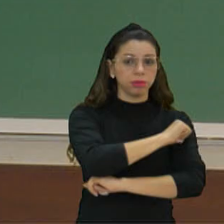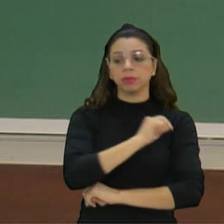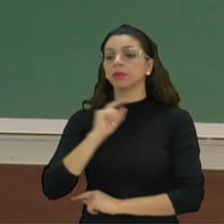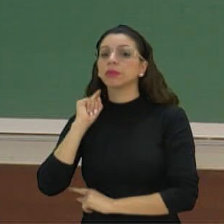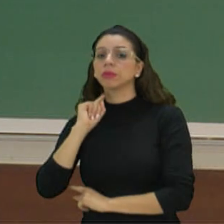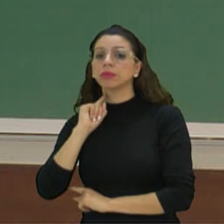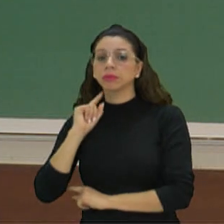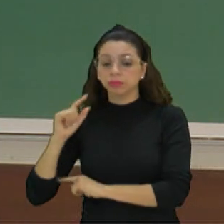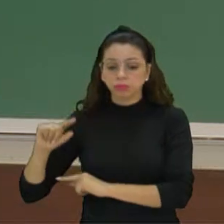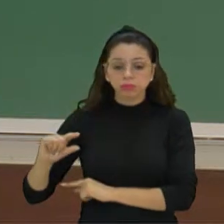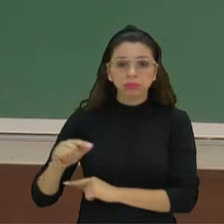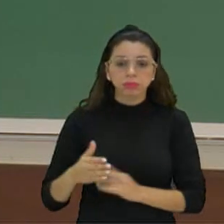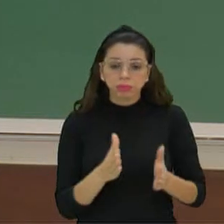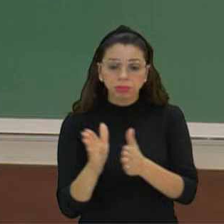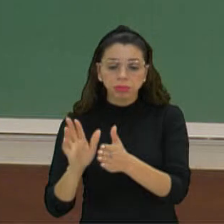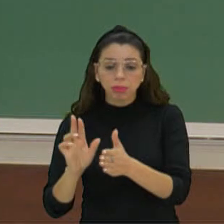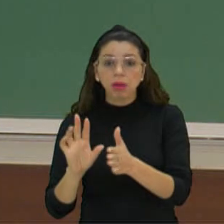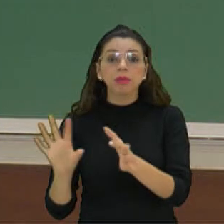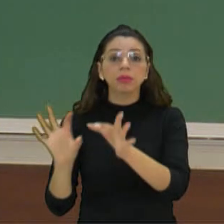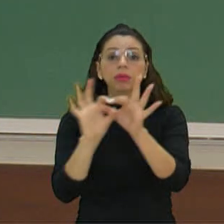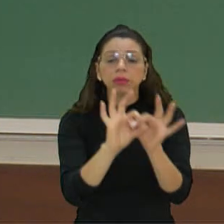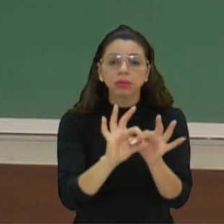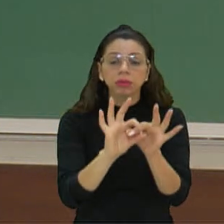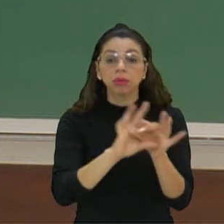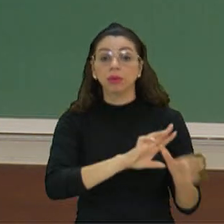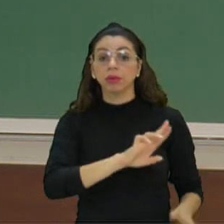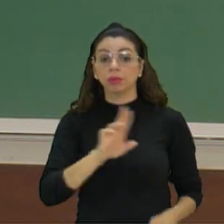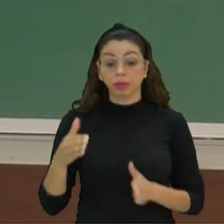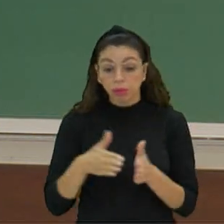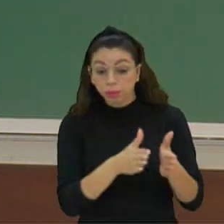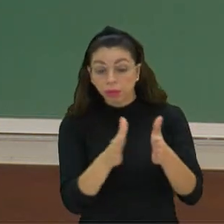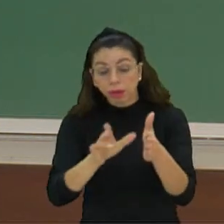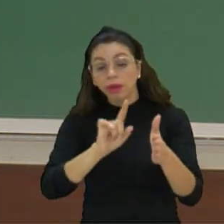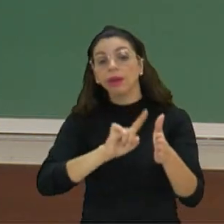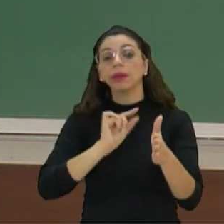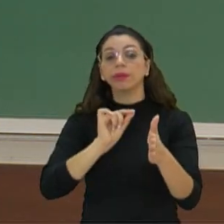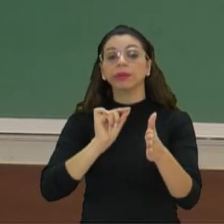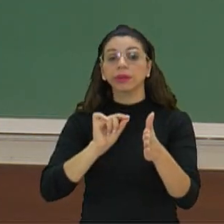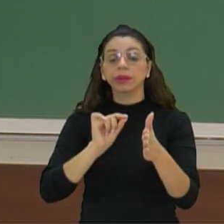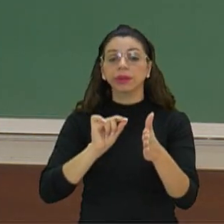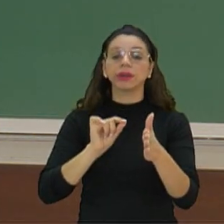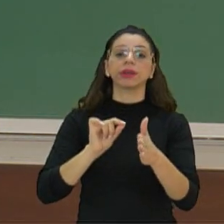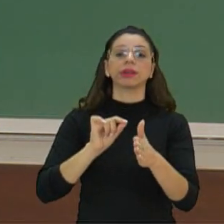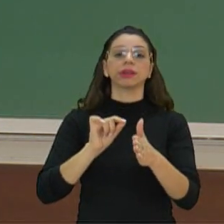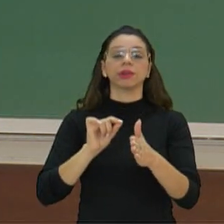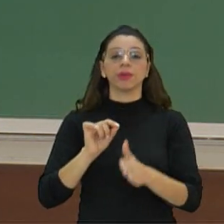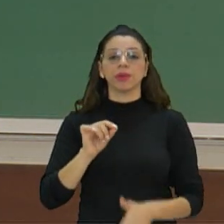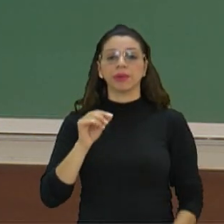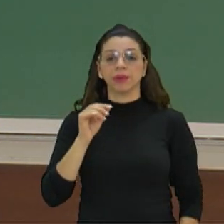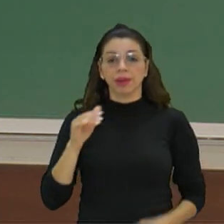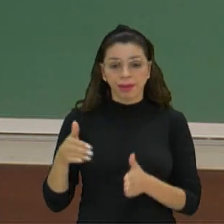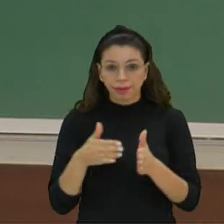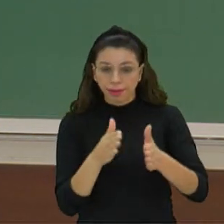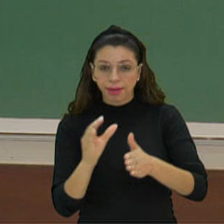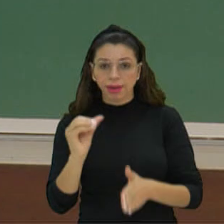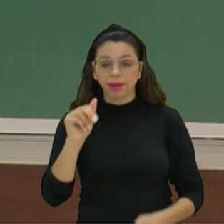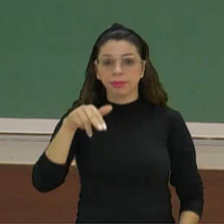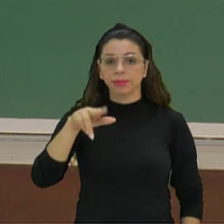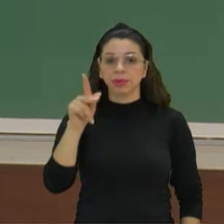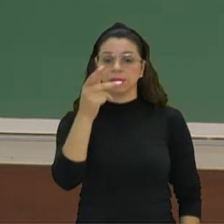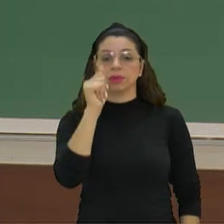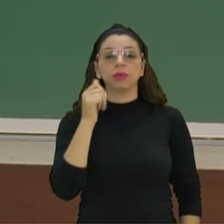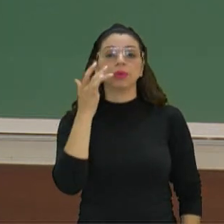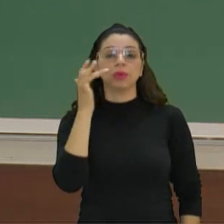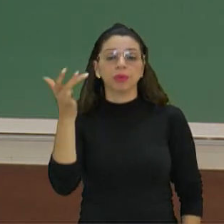Gerais? Caminho do Ouro, ok? Beleza. Número 3, número 4, número 5, agora sobre